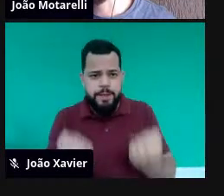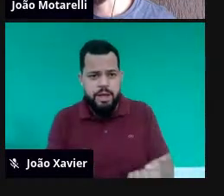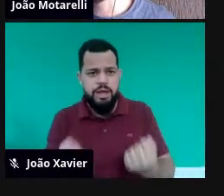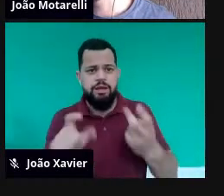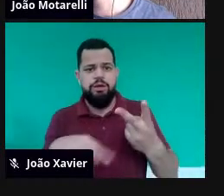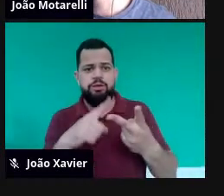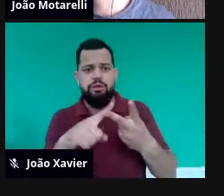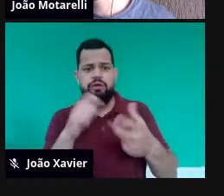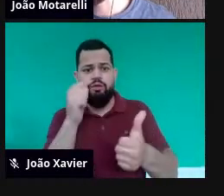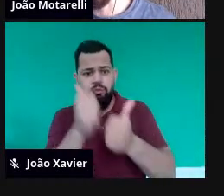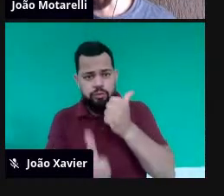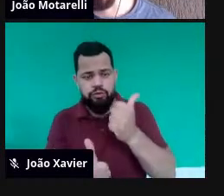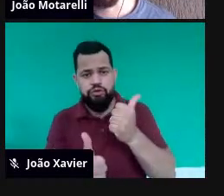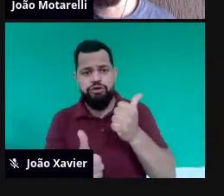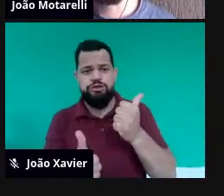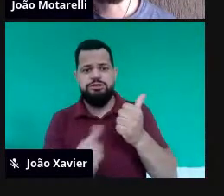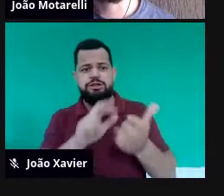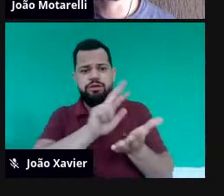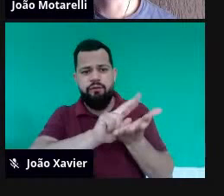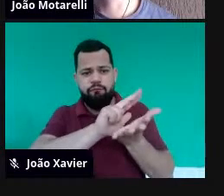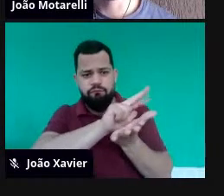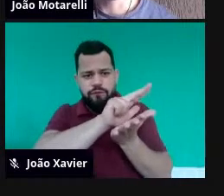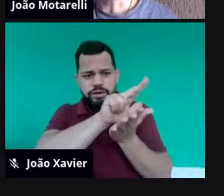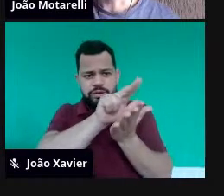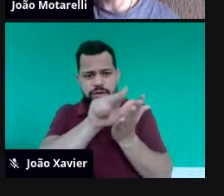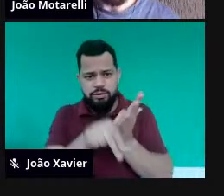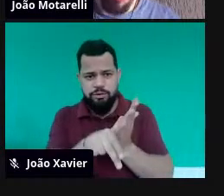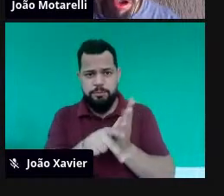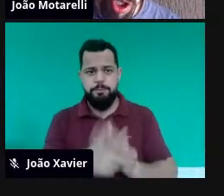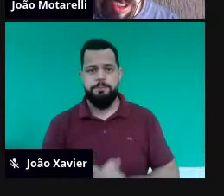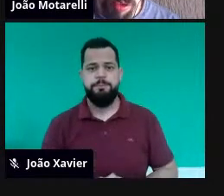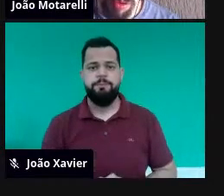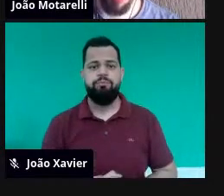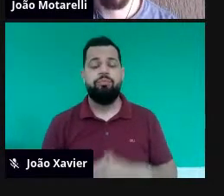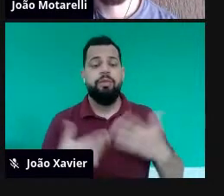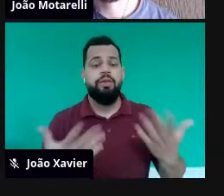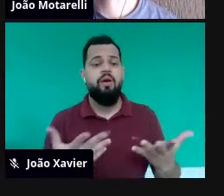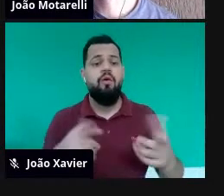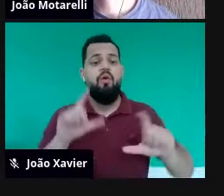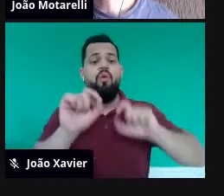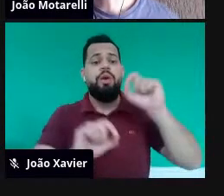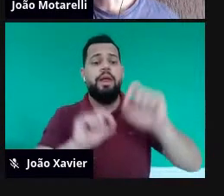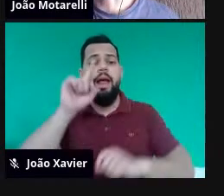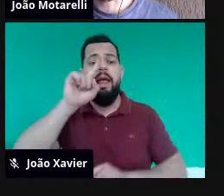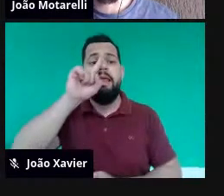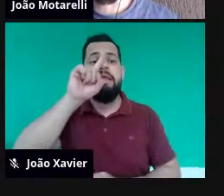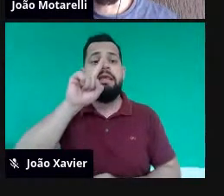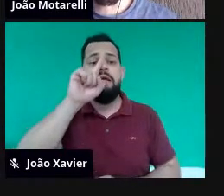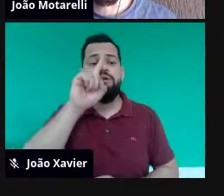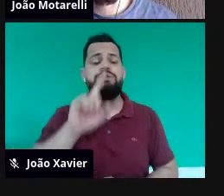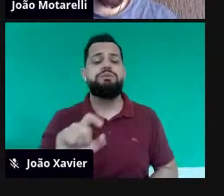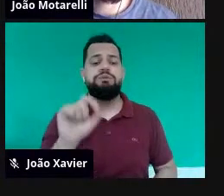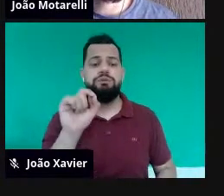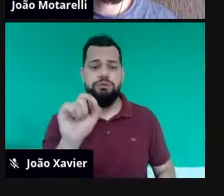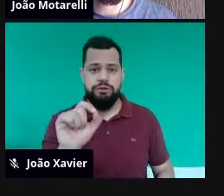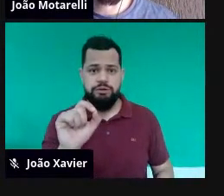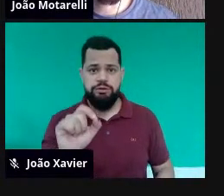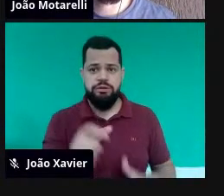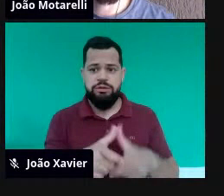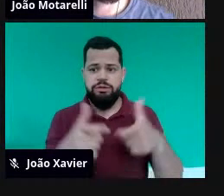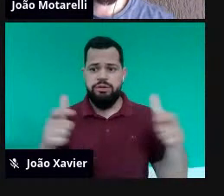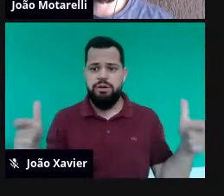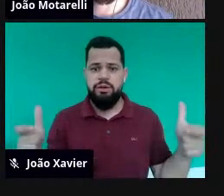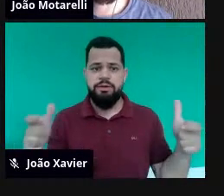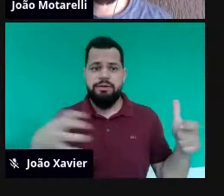esportes de endurance, e assim por diante. São fatores de riscos, né, generalistas, baixa